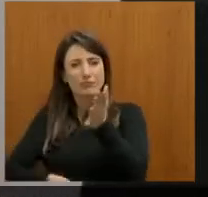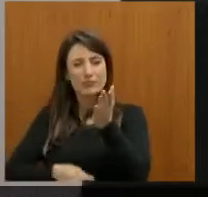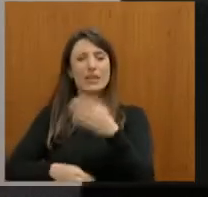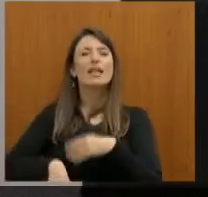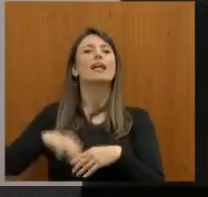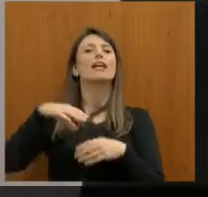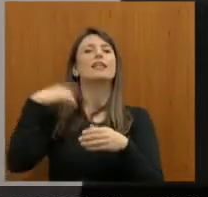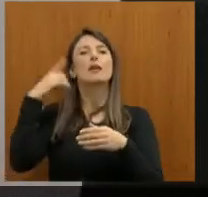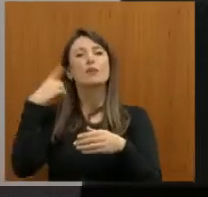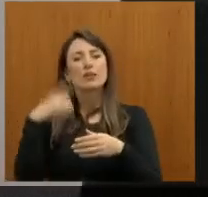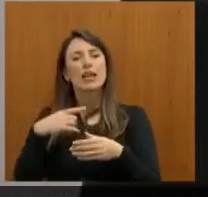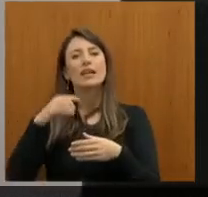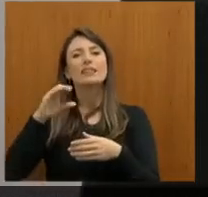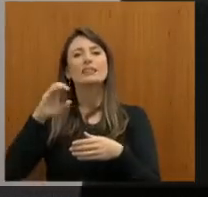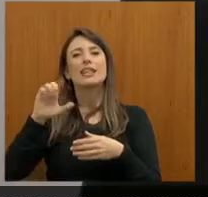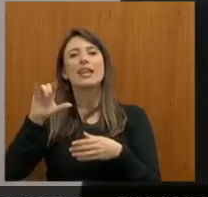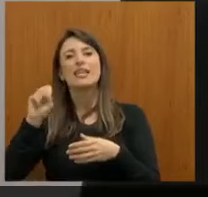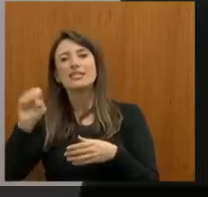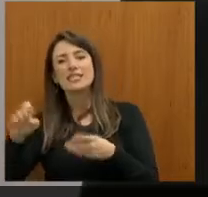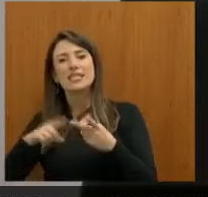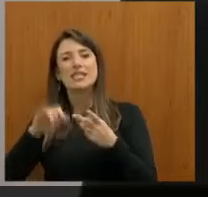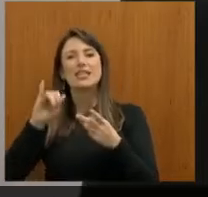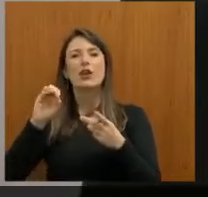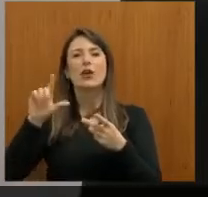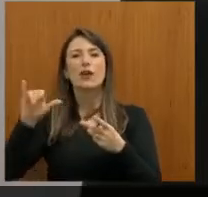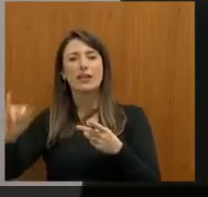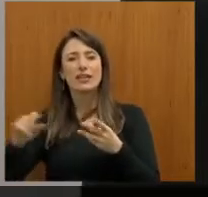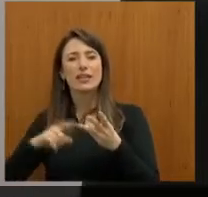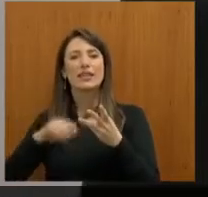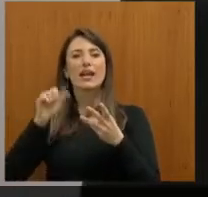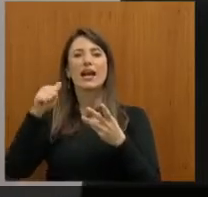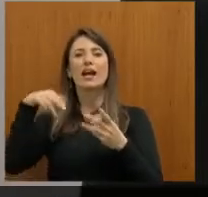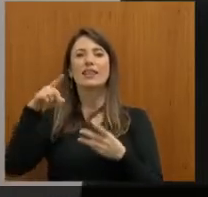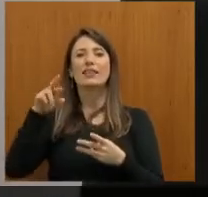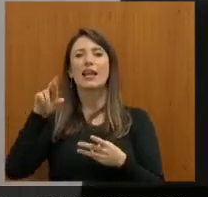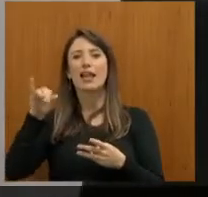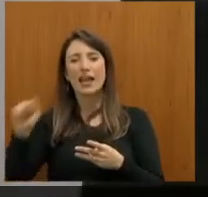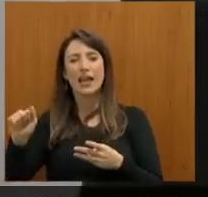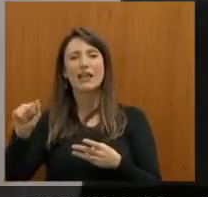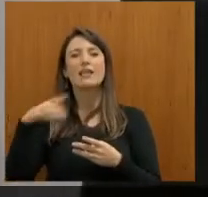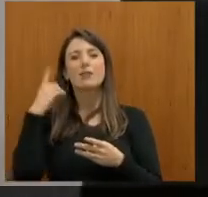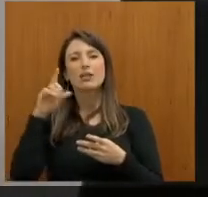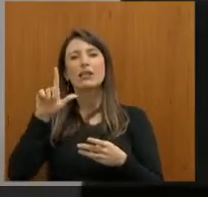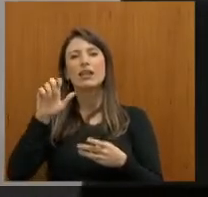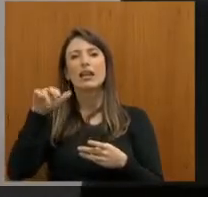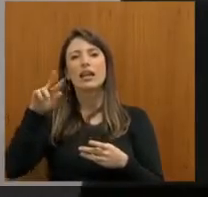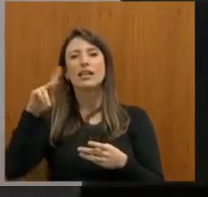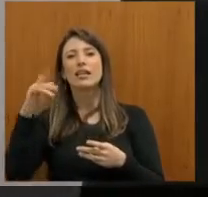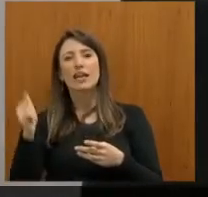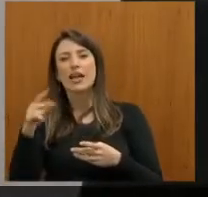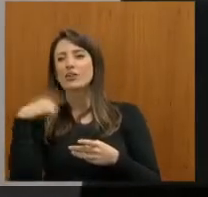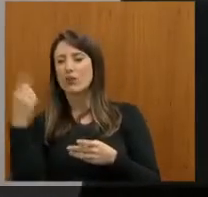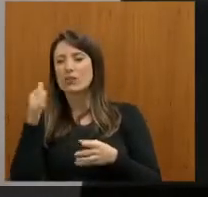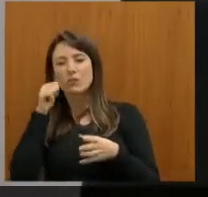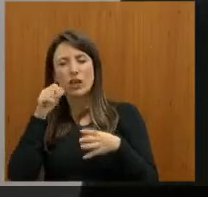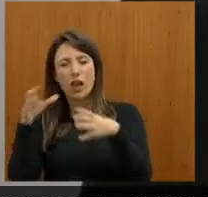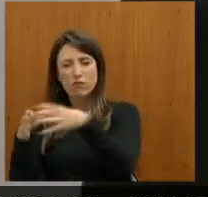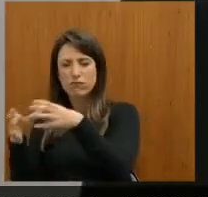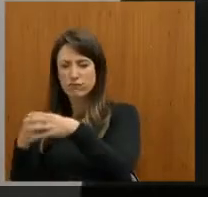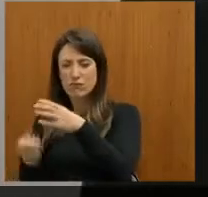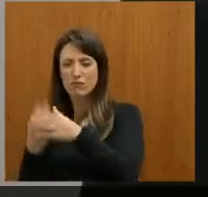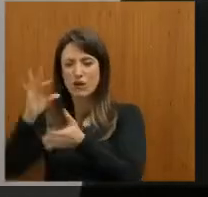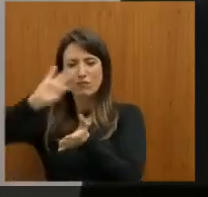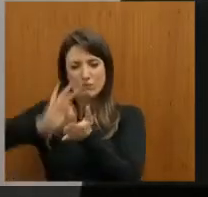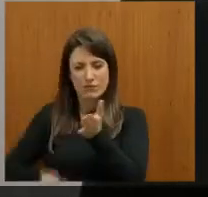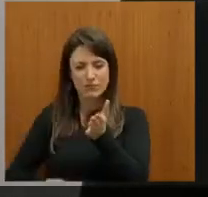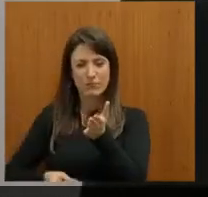celise laviola deputada Ione Pinheiro Deputado Andreia de Jesus e deputado aleninha que cria a